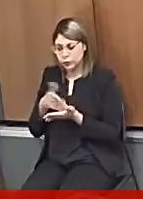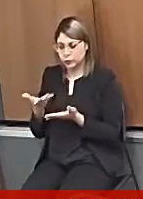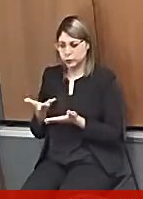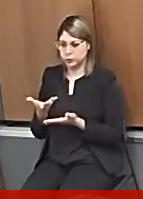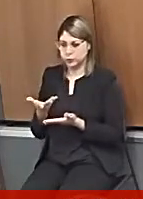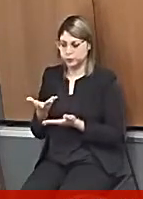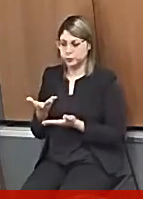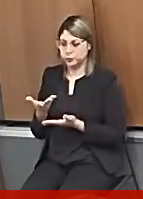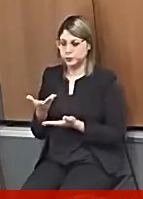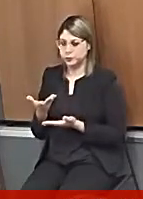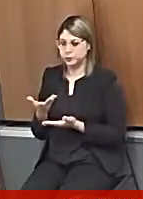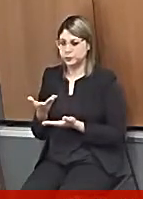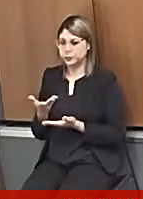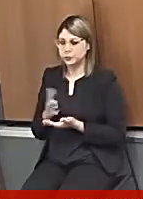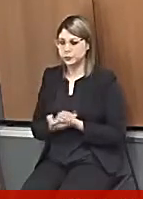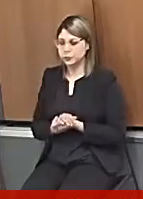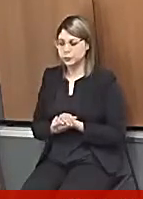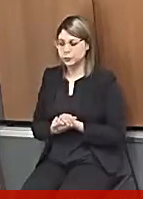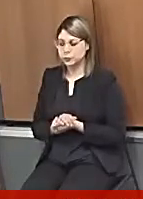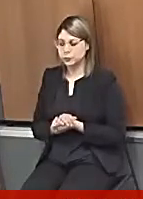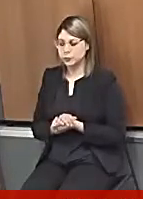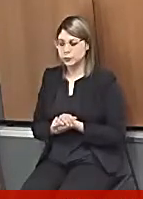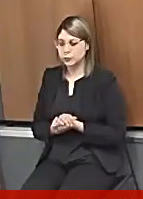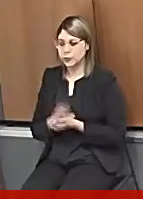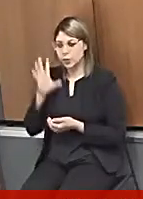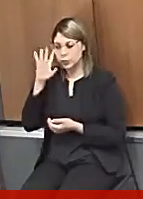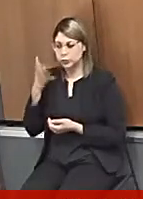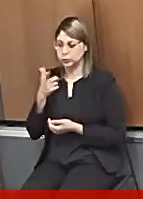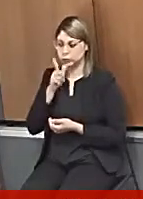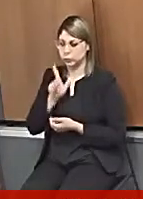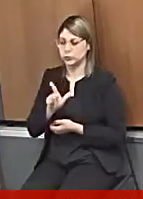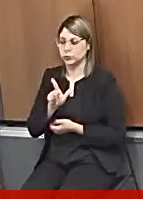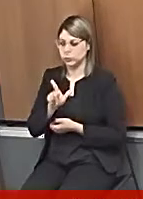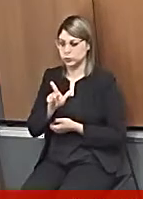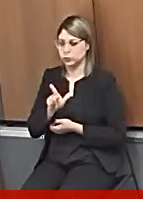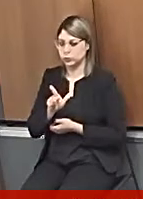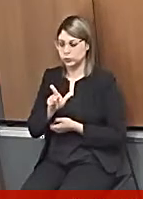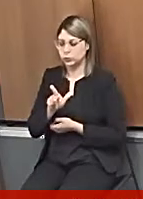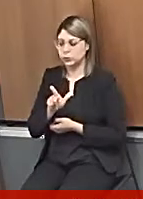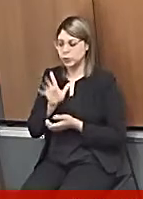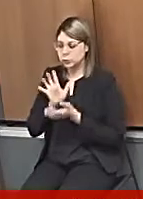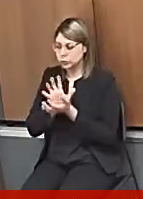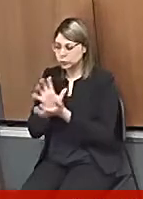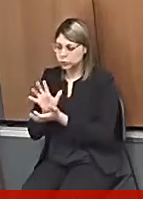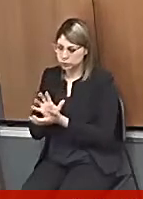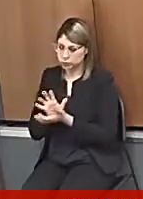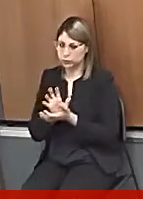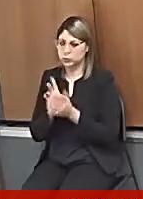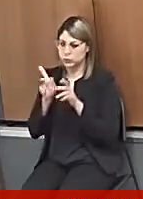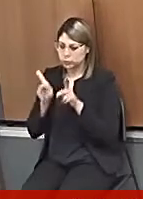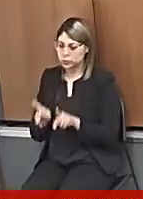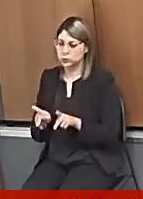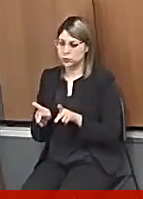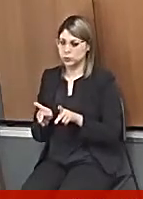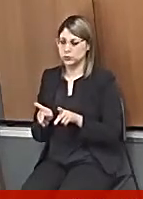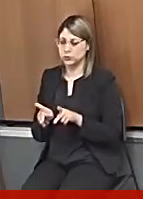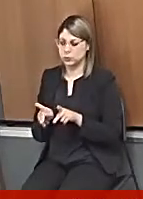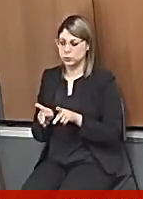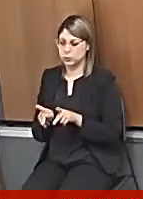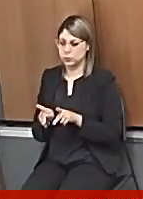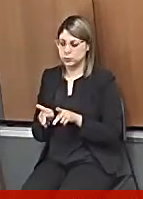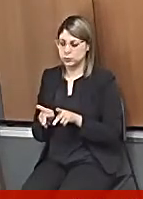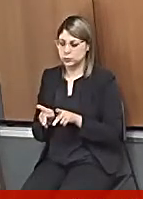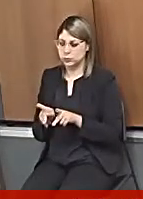é d e decisão é dos casos aí das pessoas que foram e